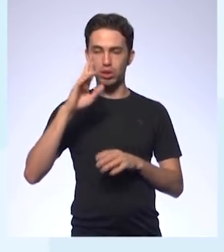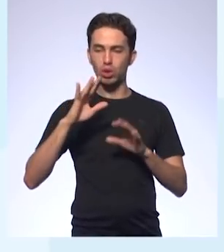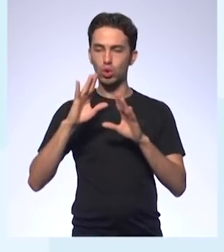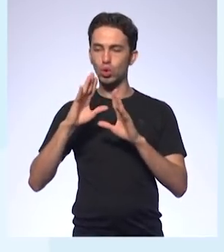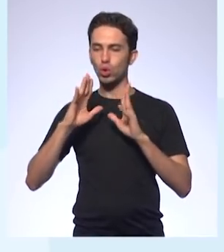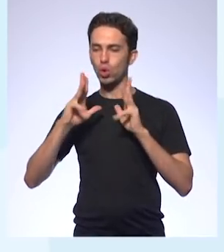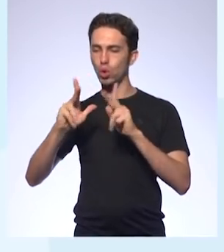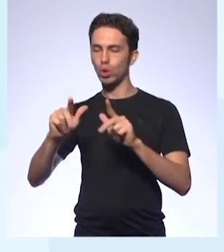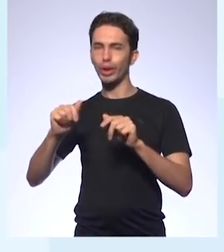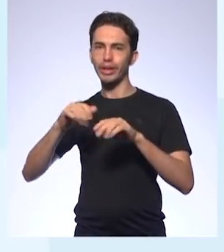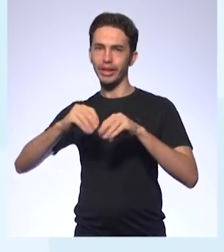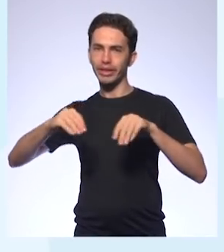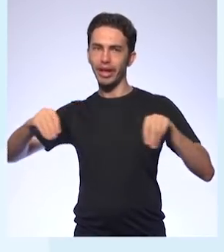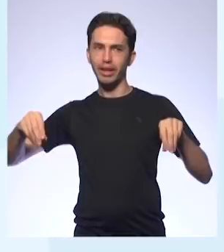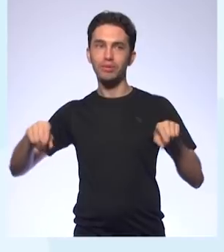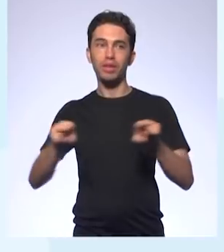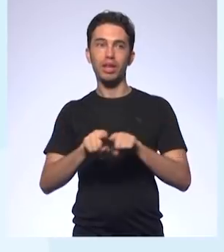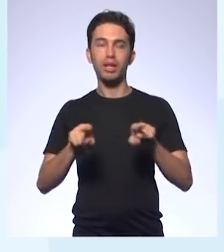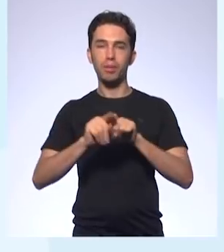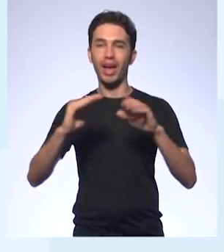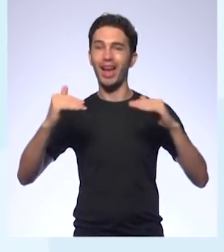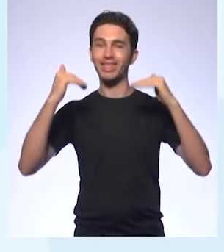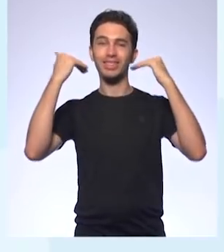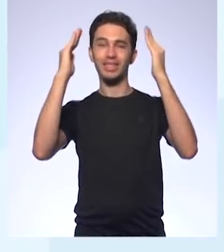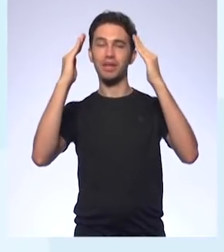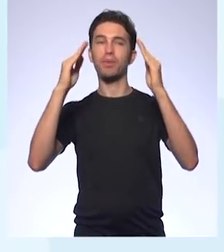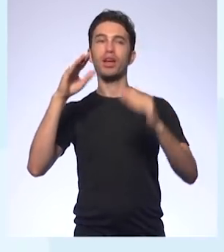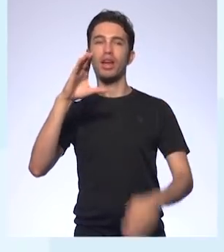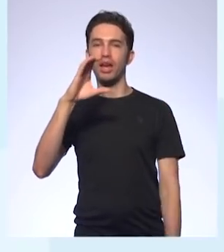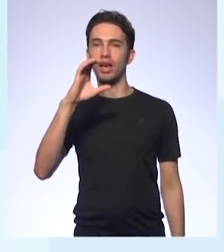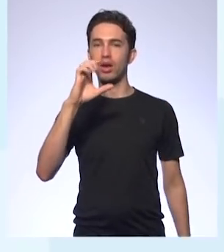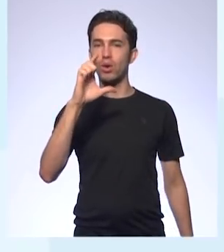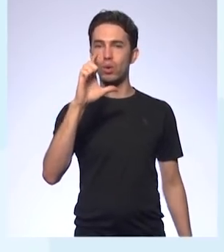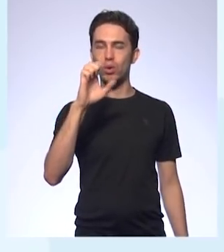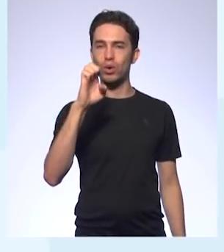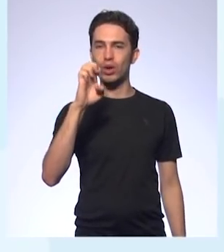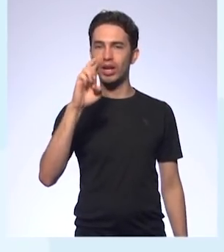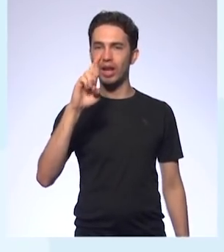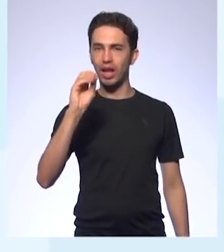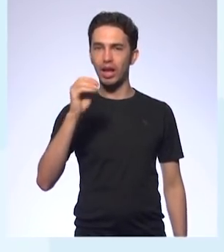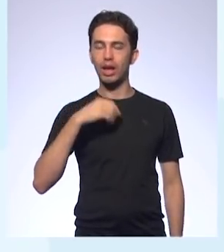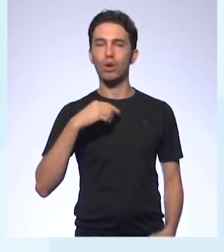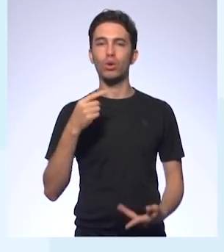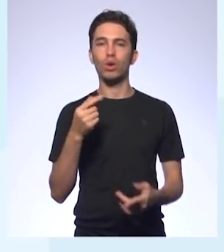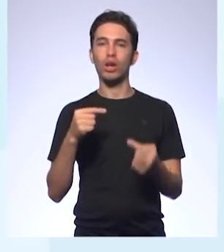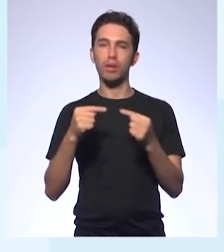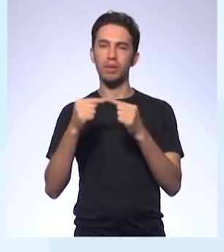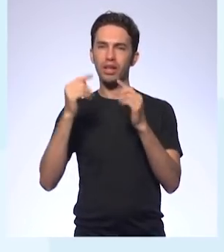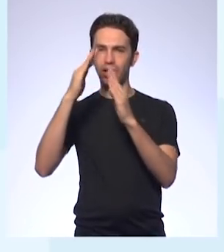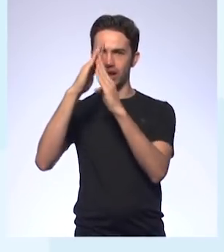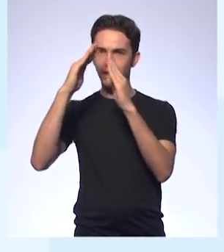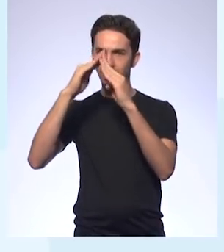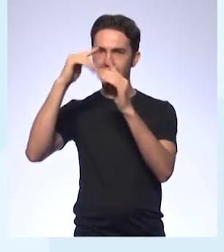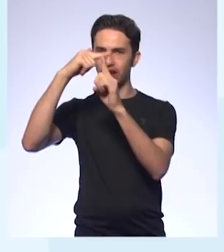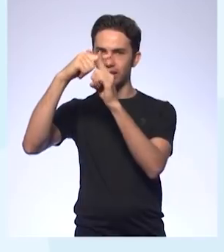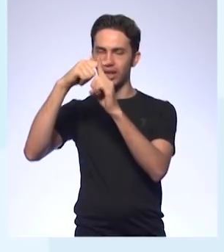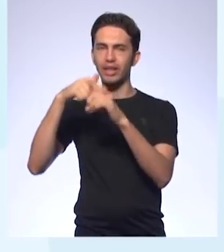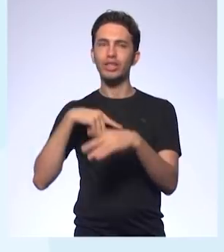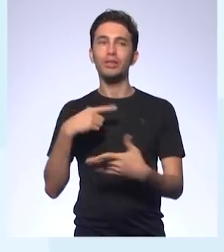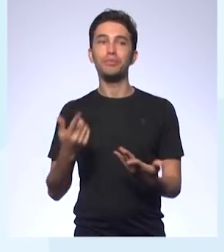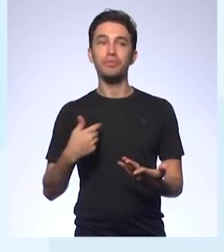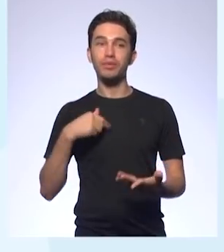ali o clero, que era a suzerana dos suzeranos. Já falamos sobre isso também. Essa sociedade, ela não